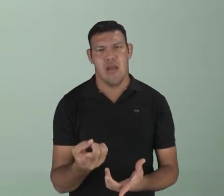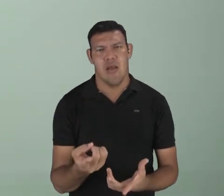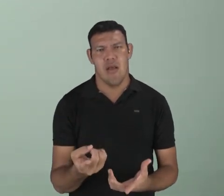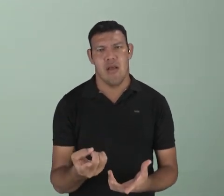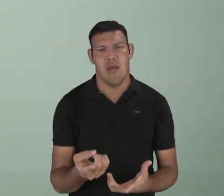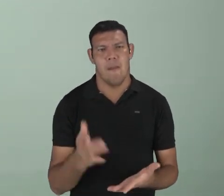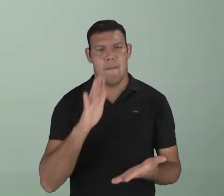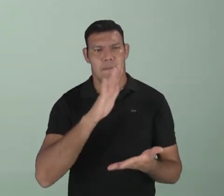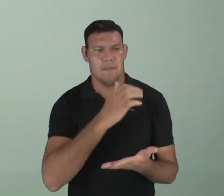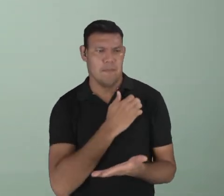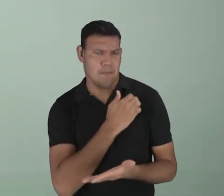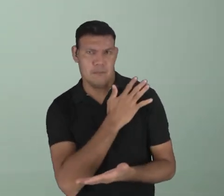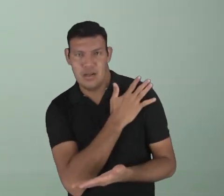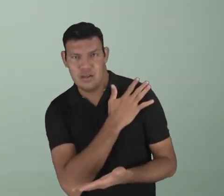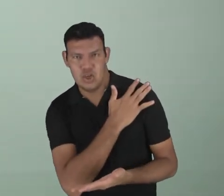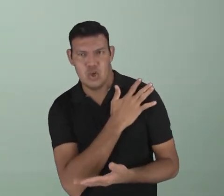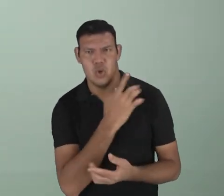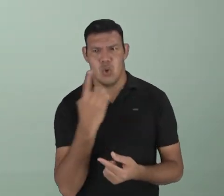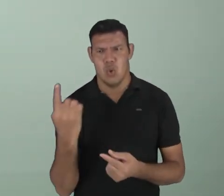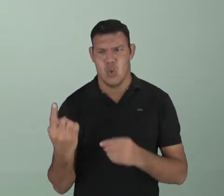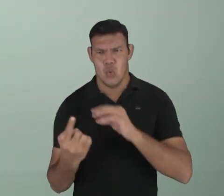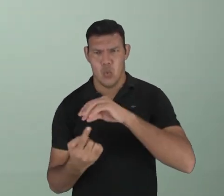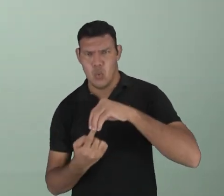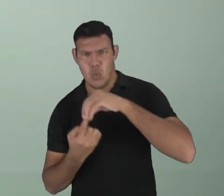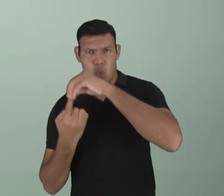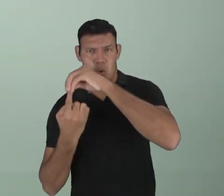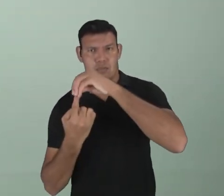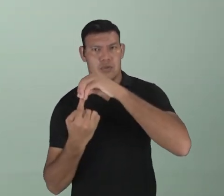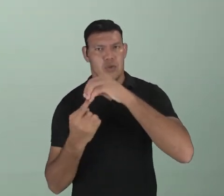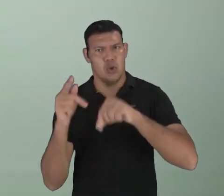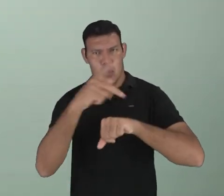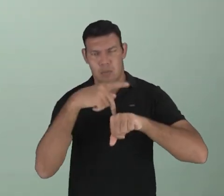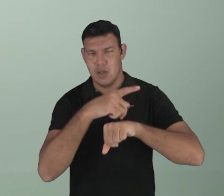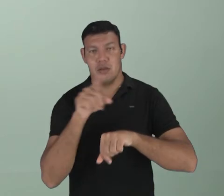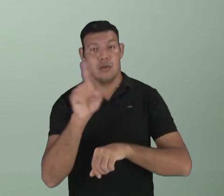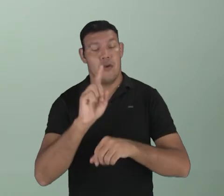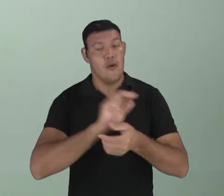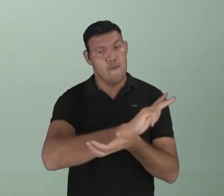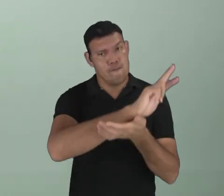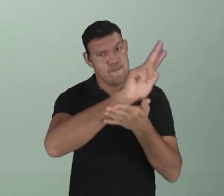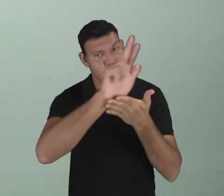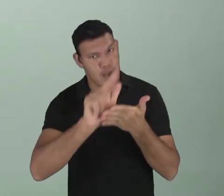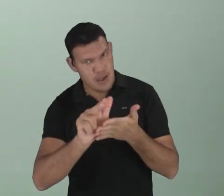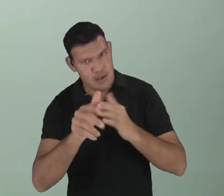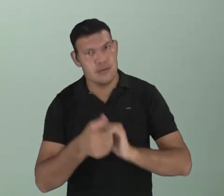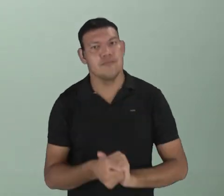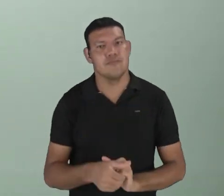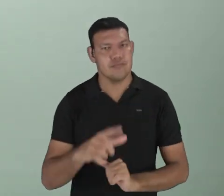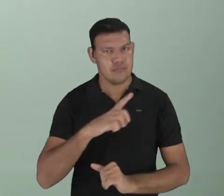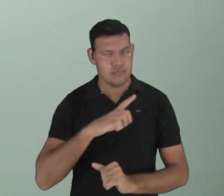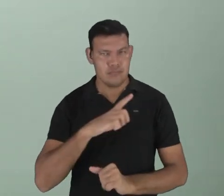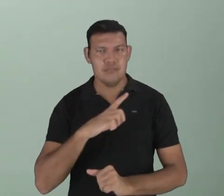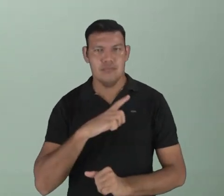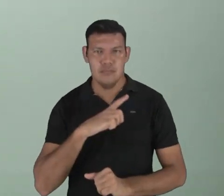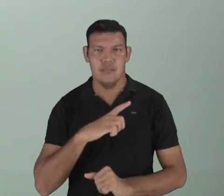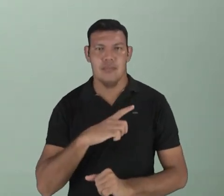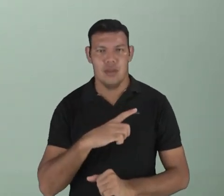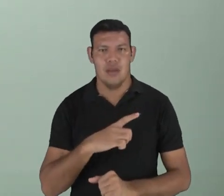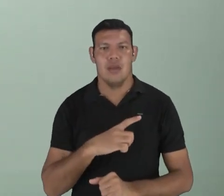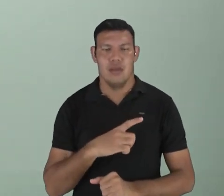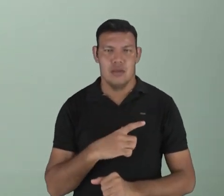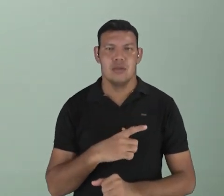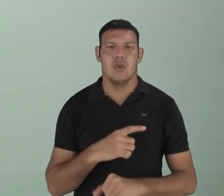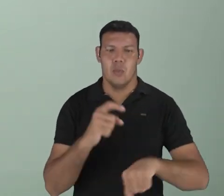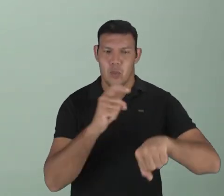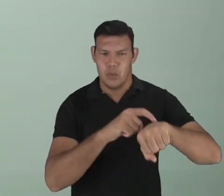que se tem, que não é o único país, né, são vários países, e que eles existiram ao